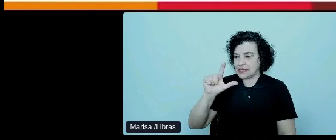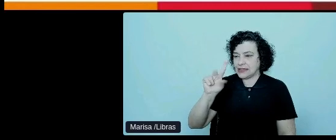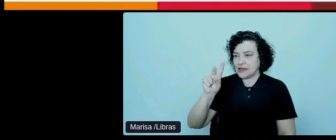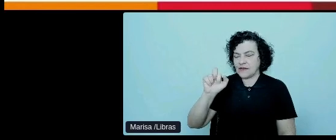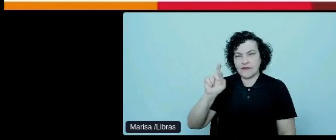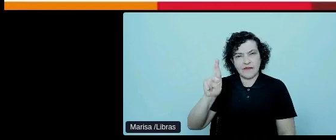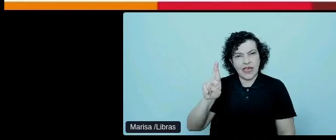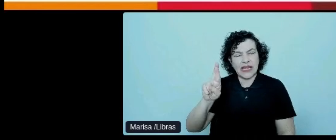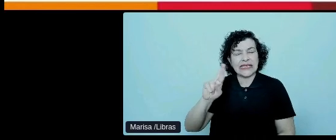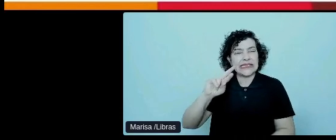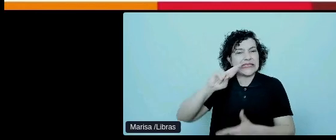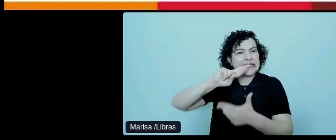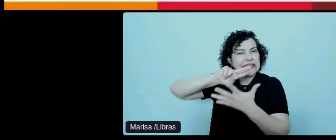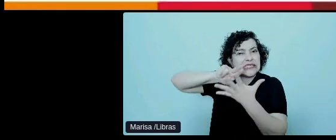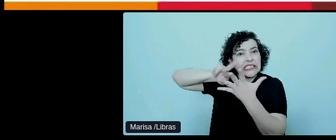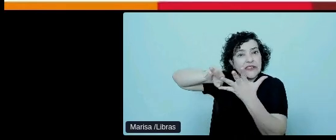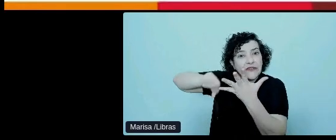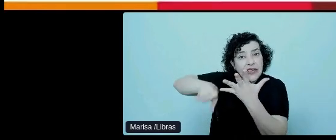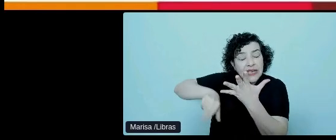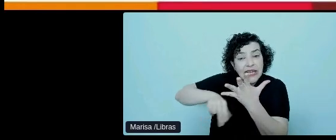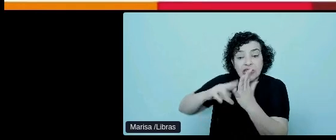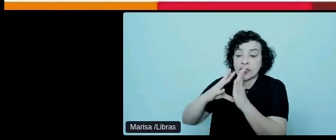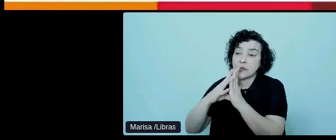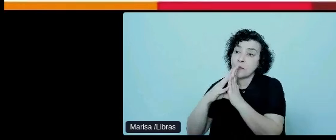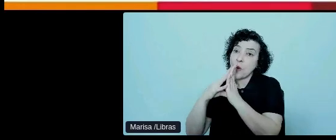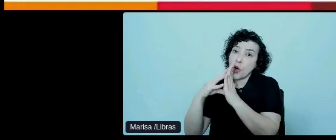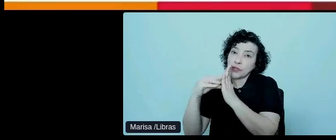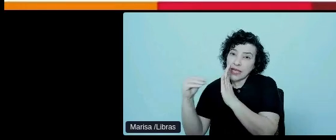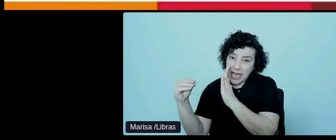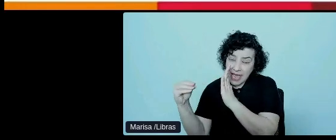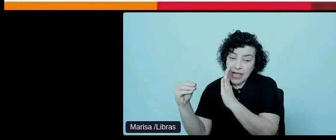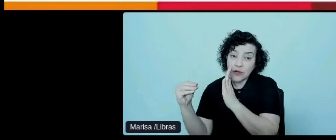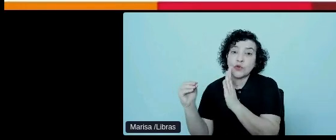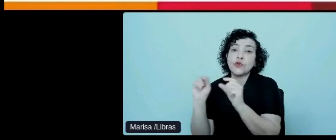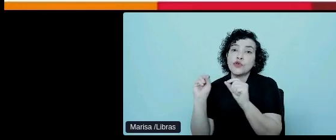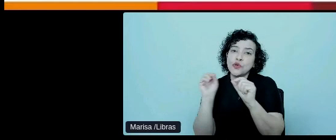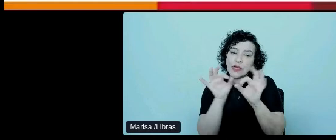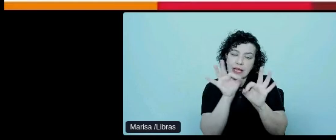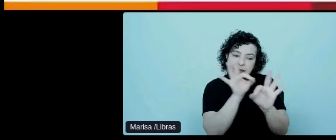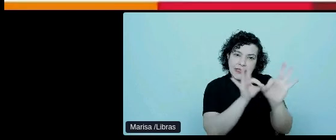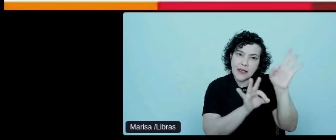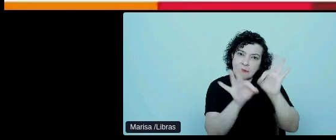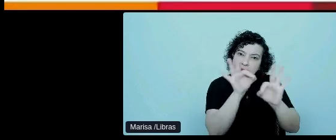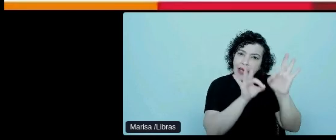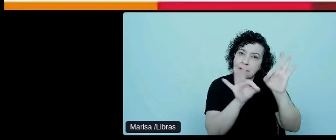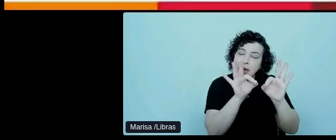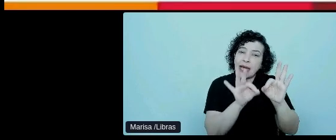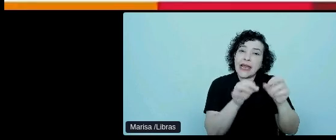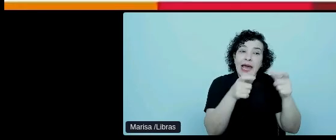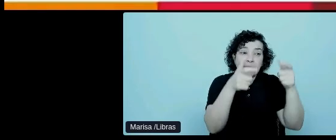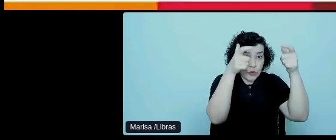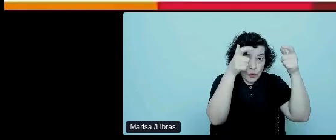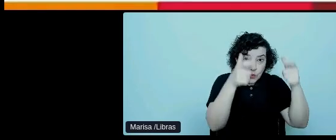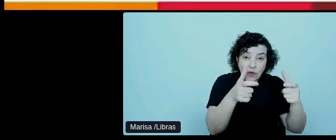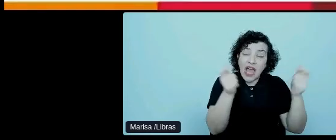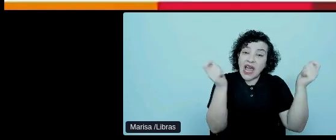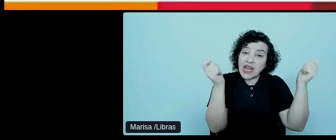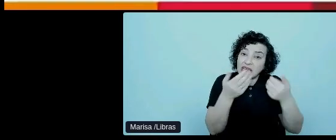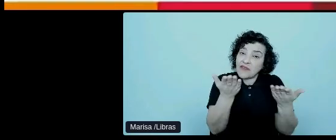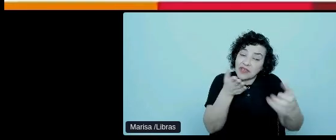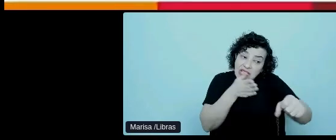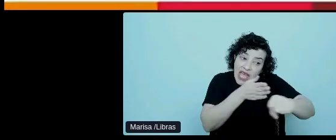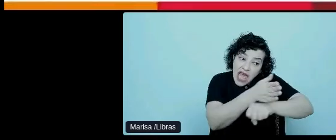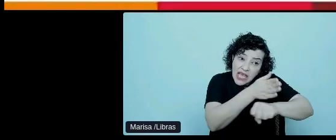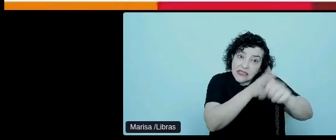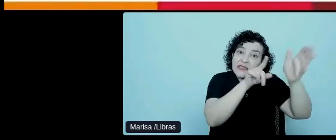que eles tinham e colocaram dentro de um lugar para você consultar. Eu achei isso incrível. Por exemplo,